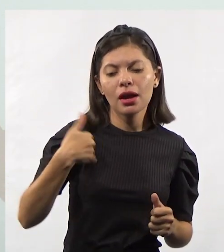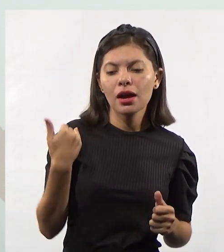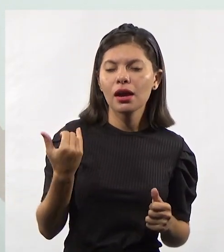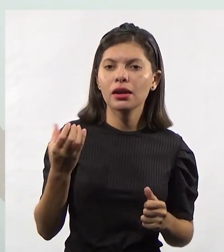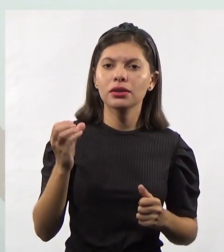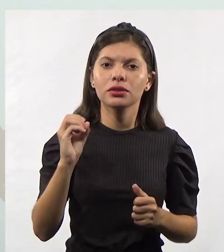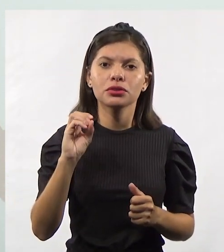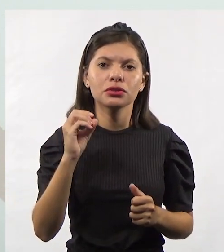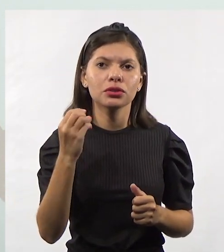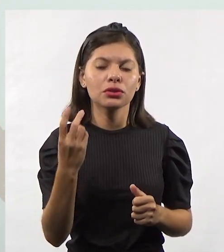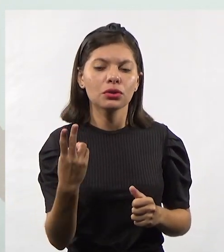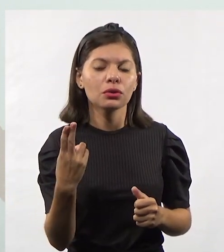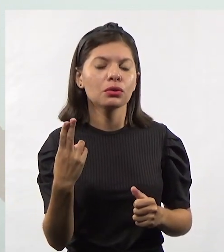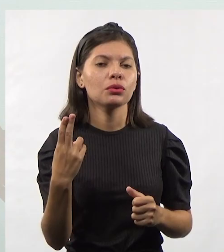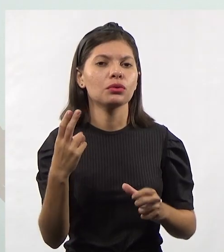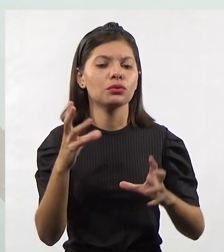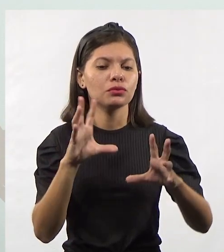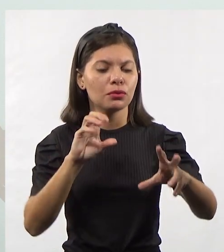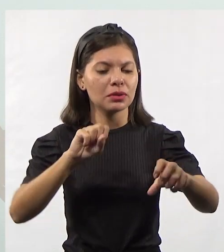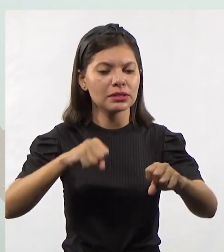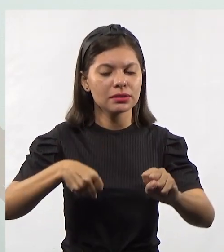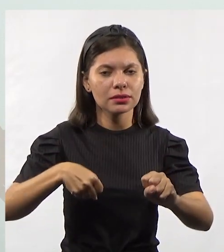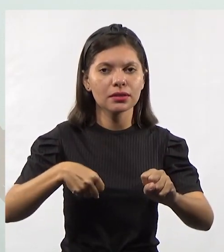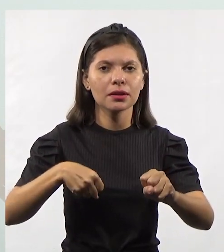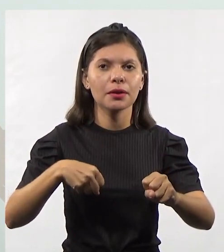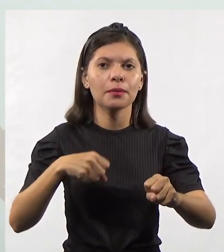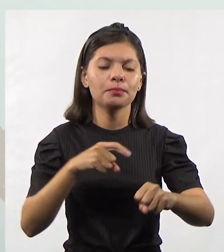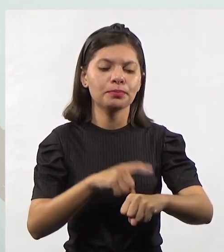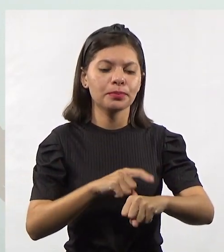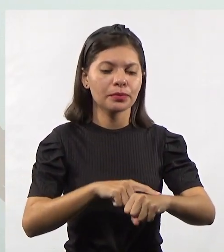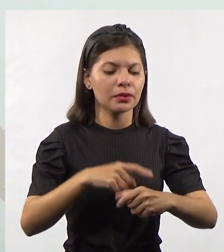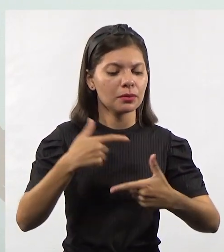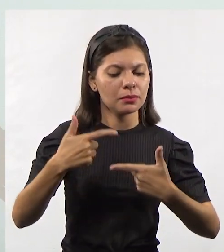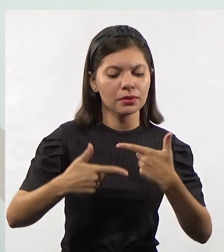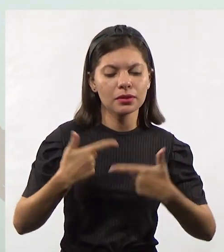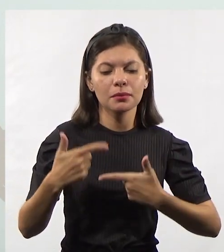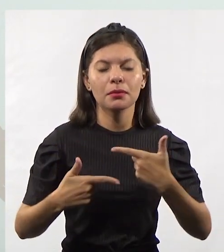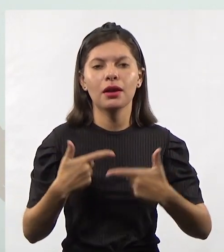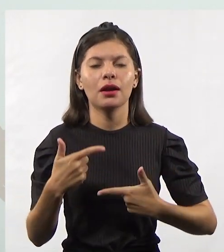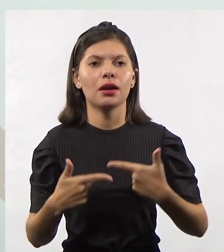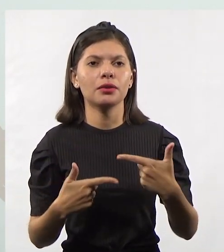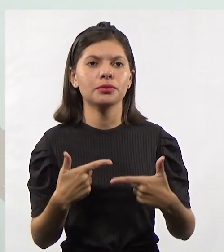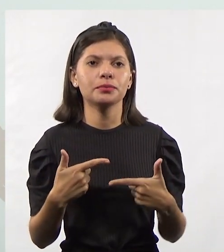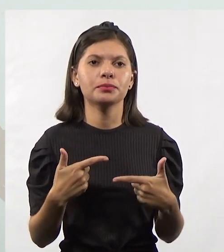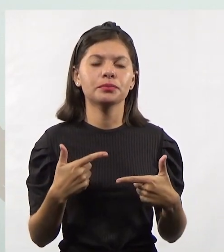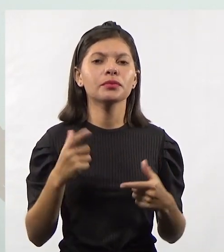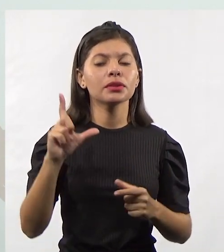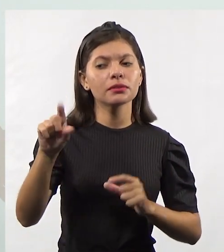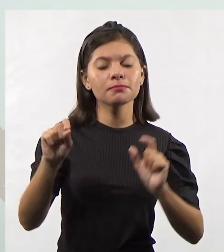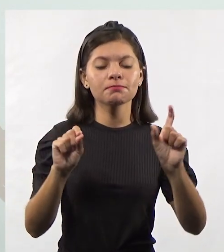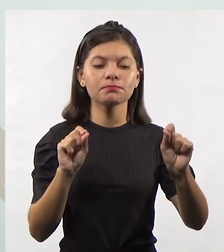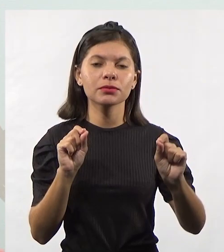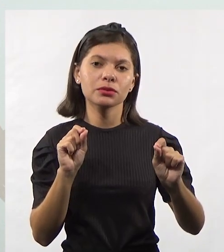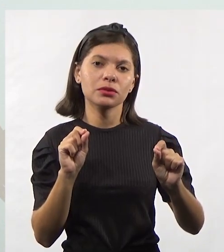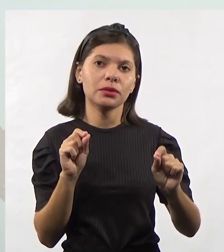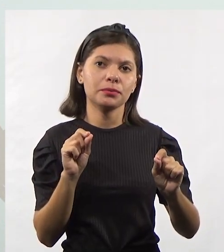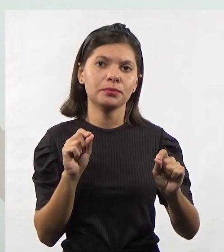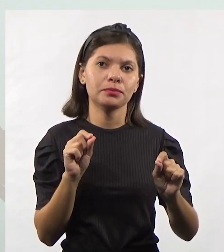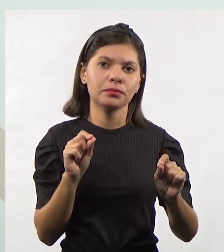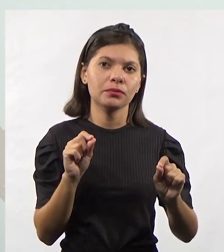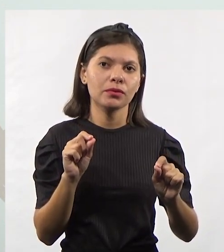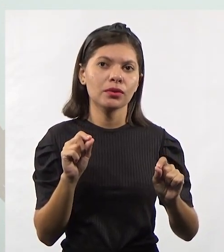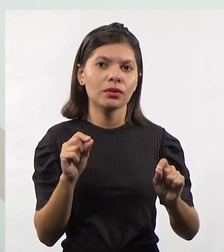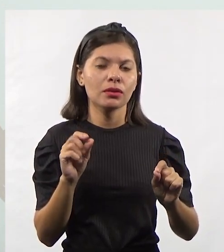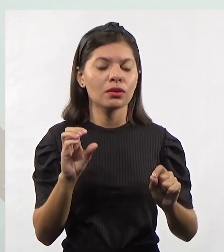ou critério de tempo de serviço tem que estabelecer Qual é o critério para selecionar essas pessoas ou são professores da escola